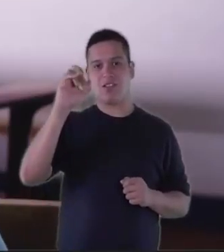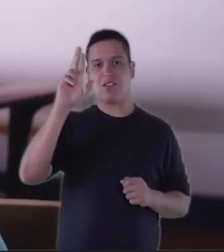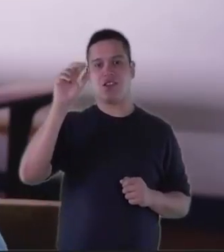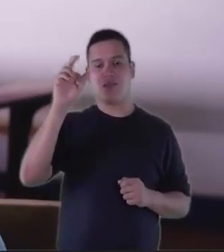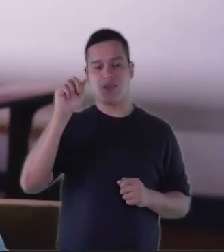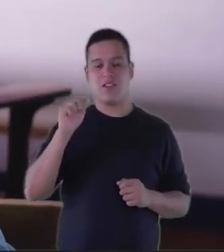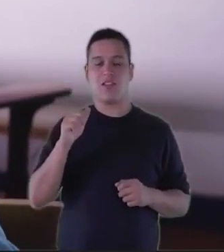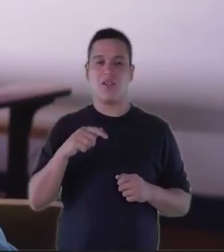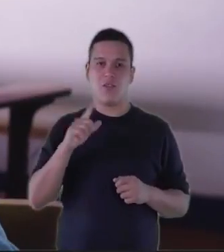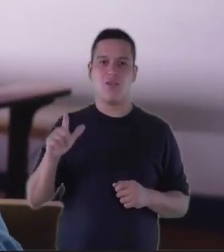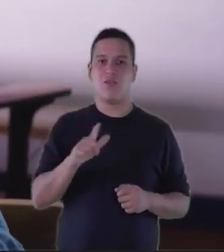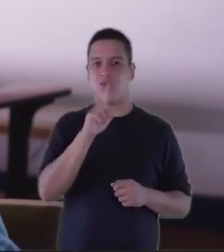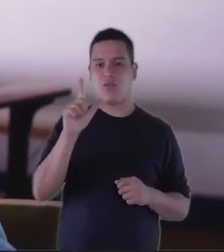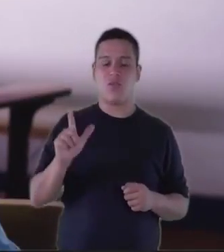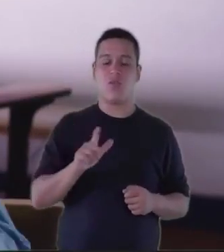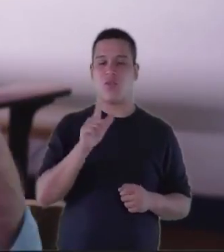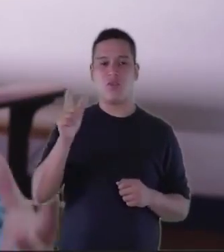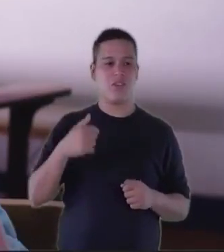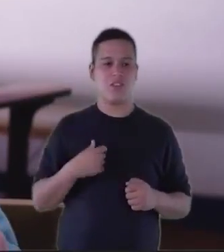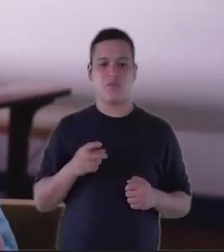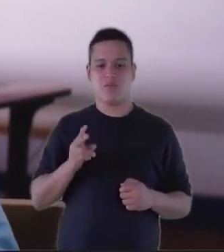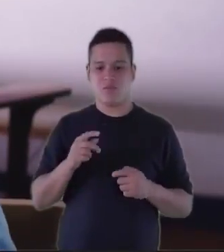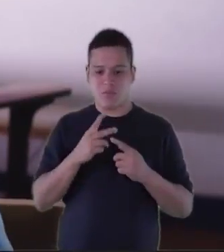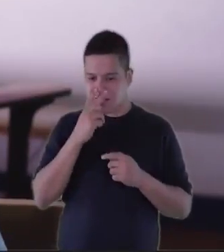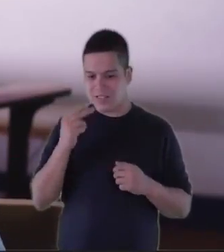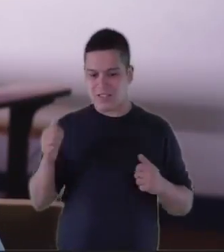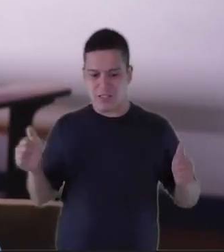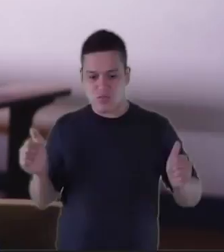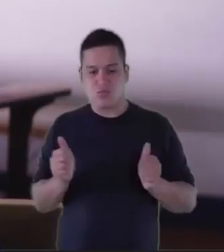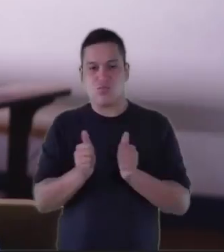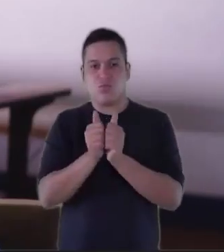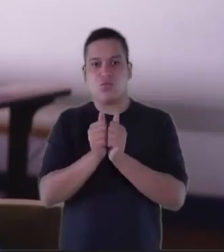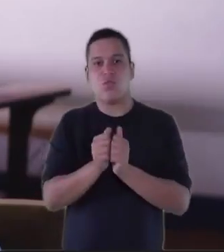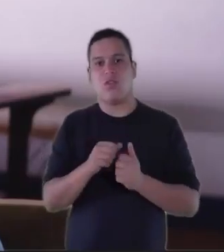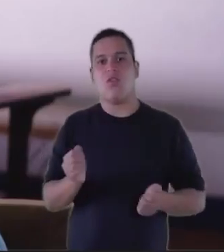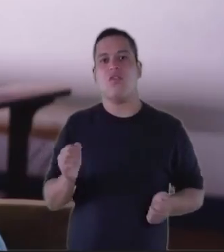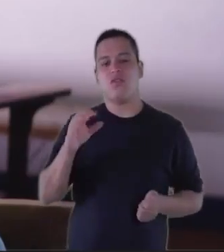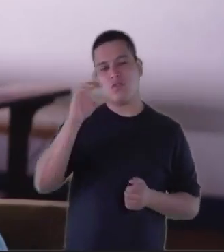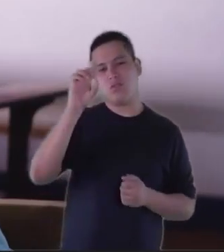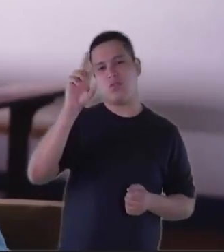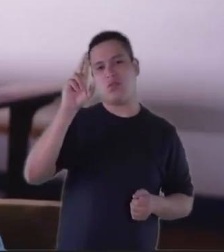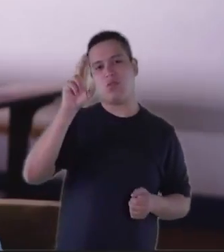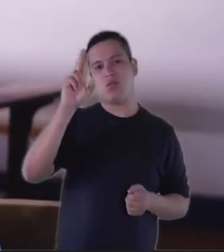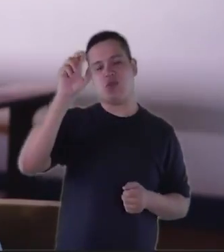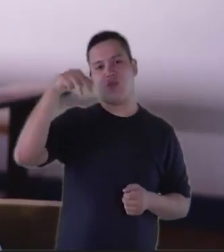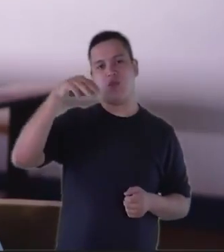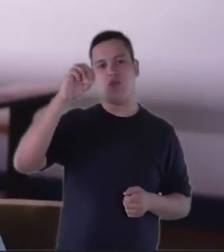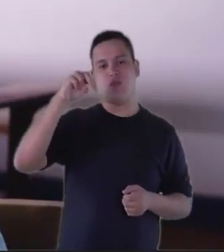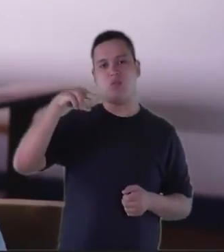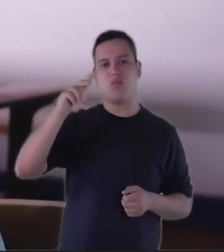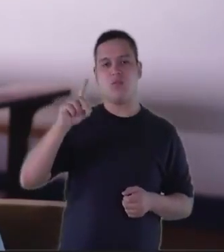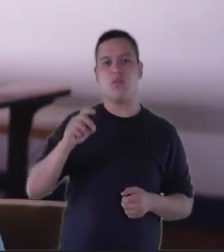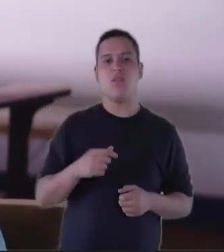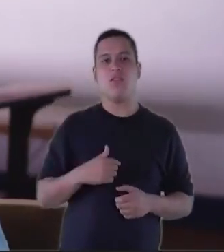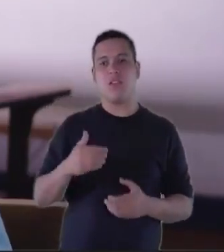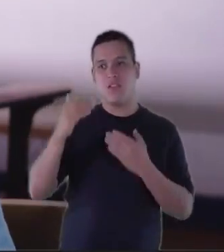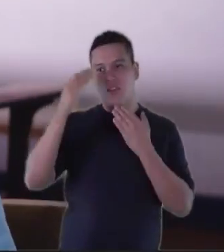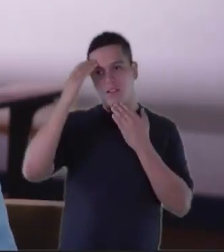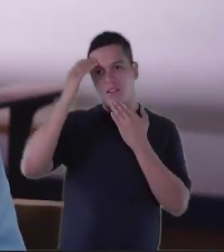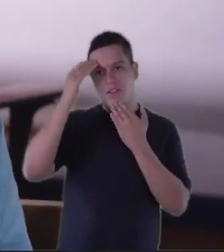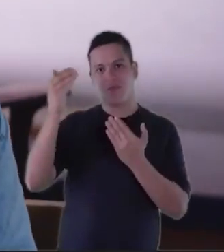absolutamente impregnado, acho que mais impregnado impossível, da alma de Drummond, eu agradeço a abertura do Tony